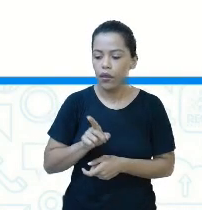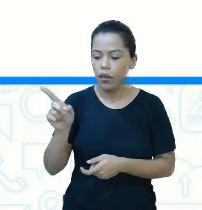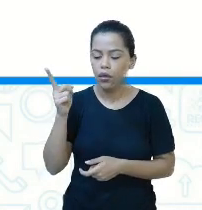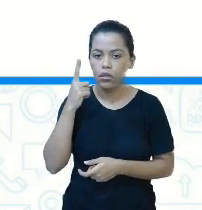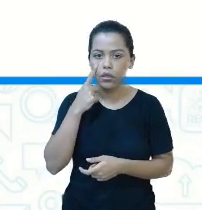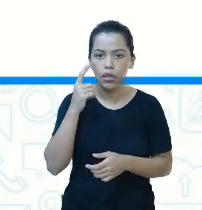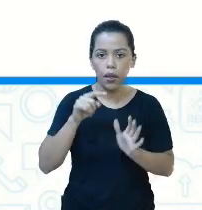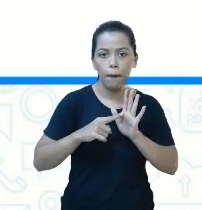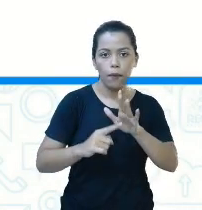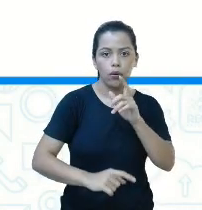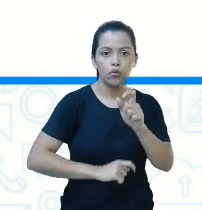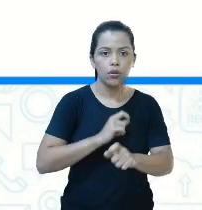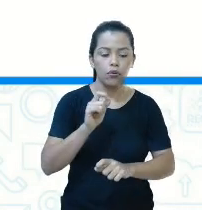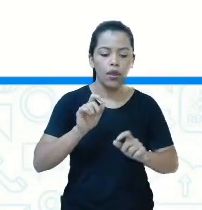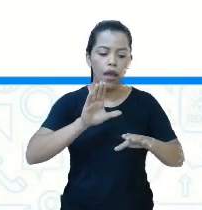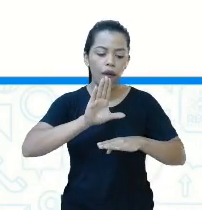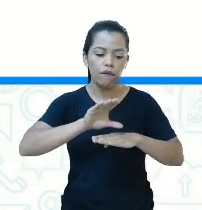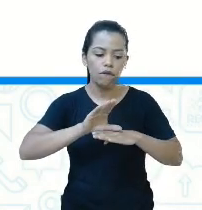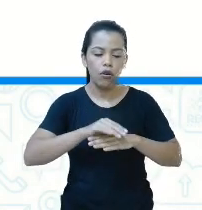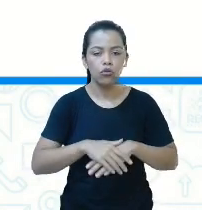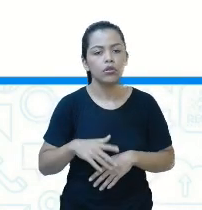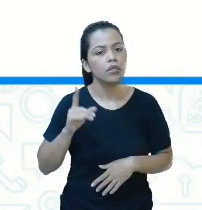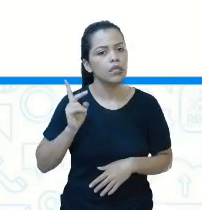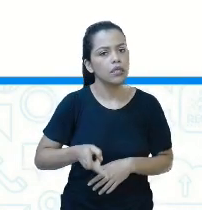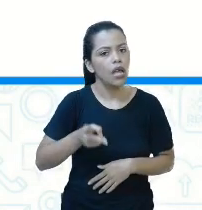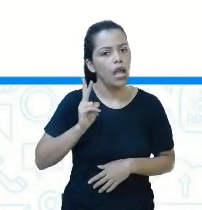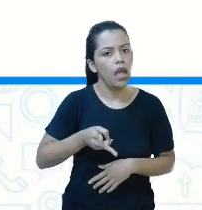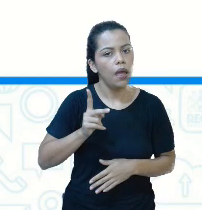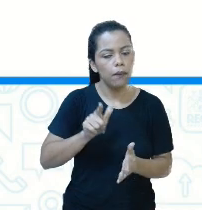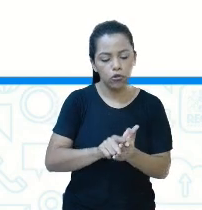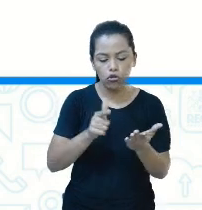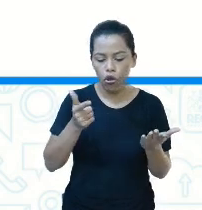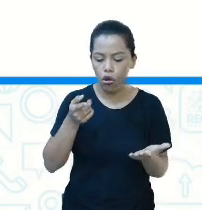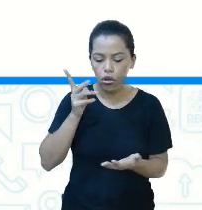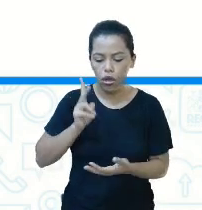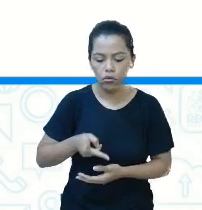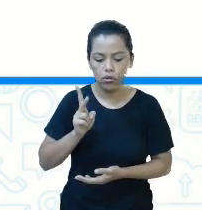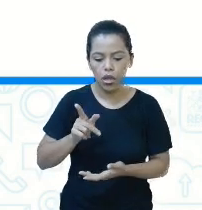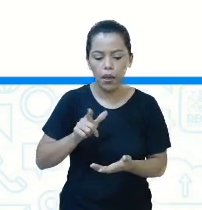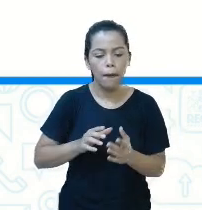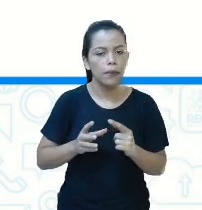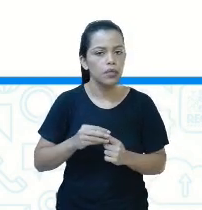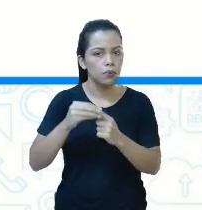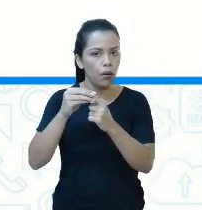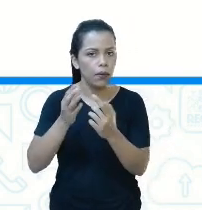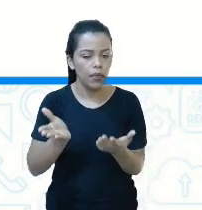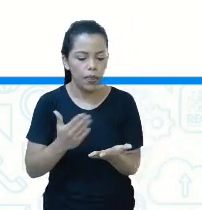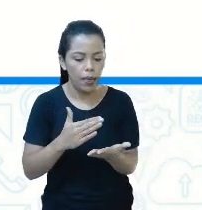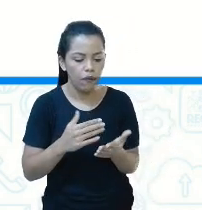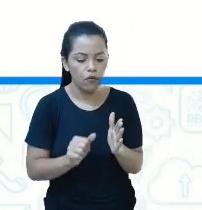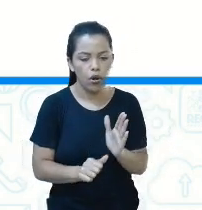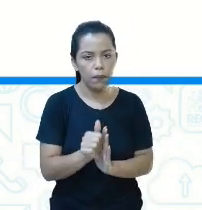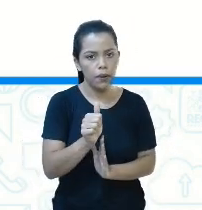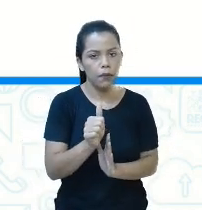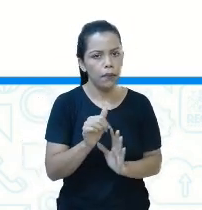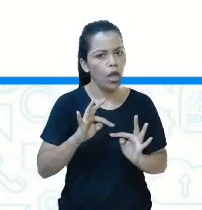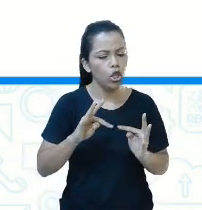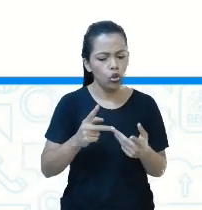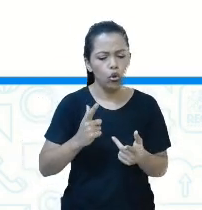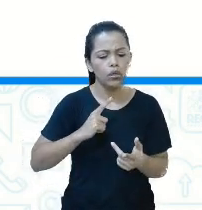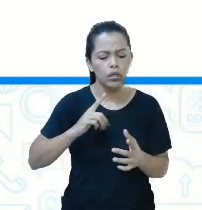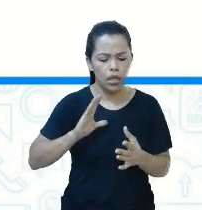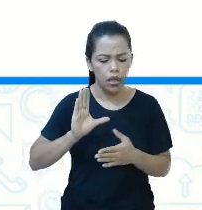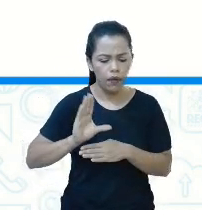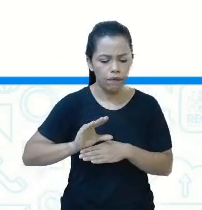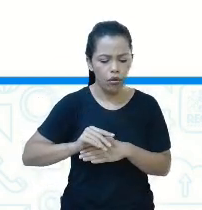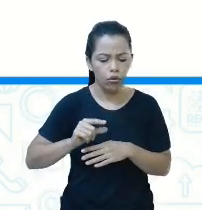a foto. Como a gente sempre sabe que nos jornais, principalmente na primeira página ali, e geralmente em todas, mas a